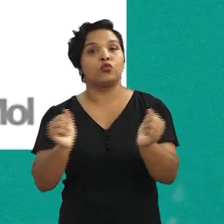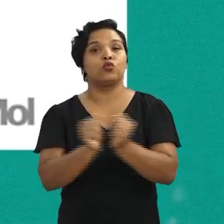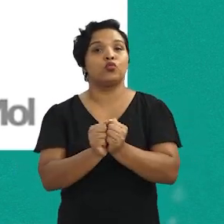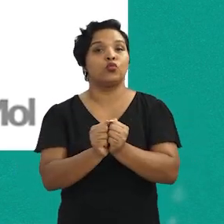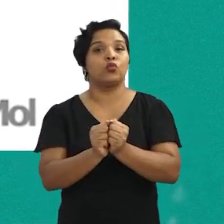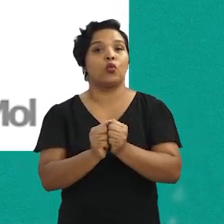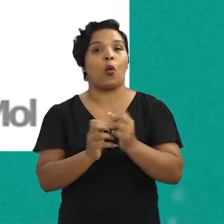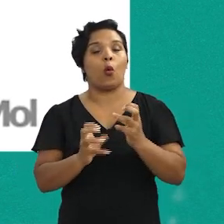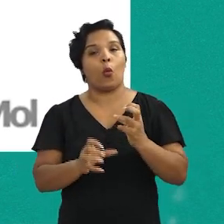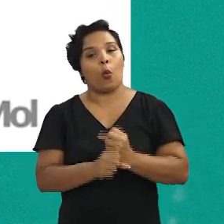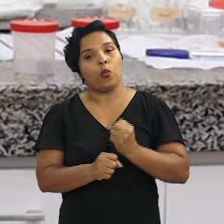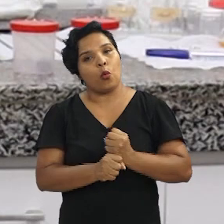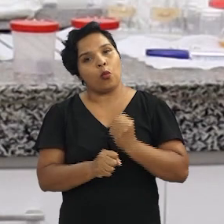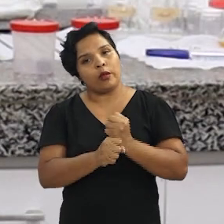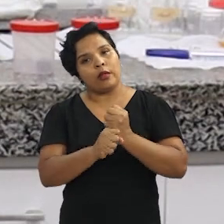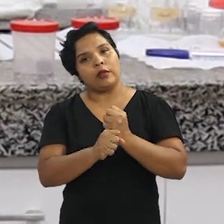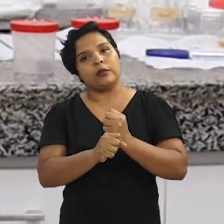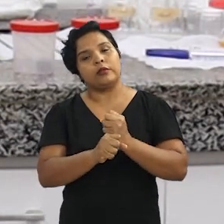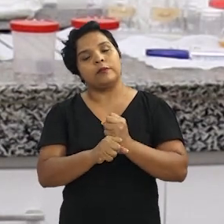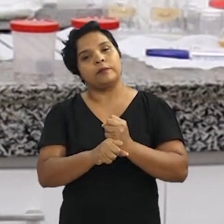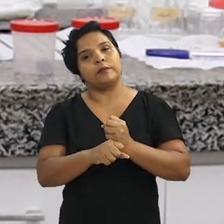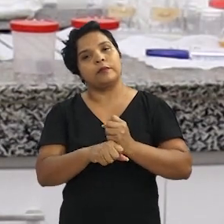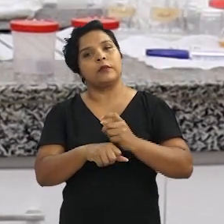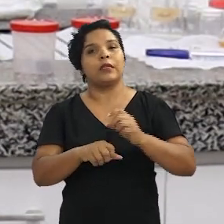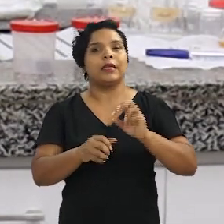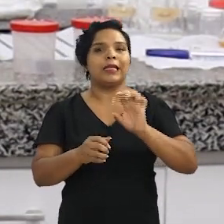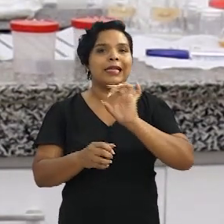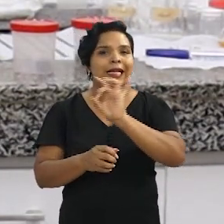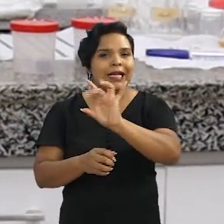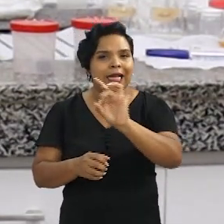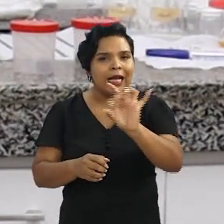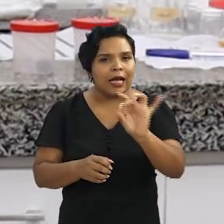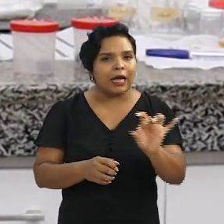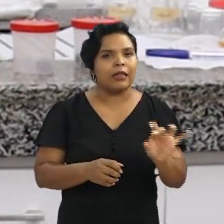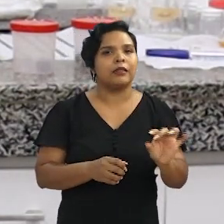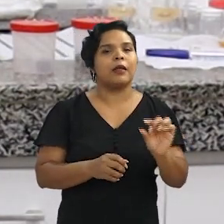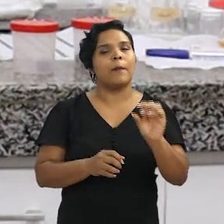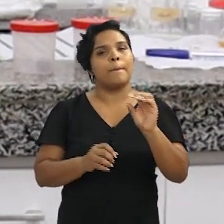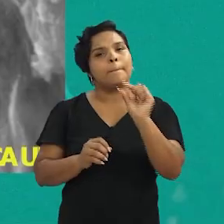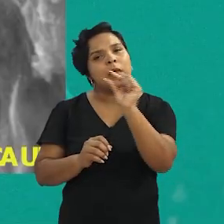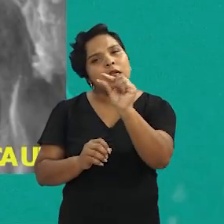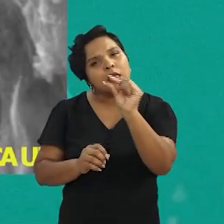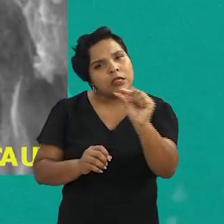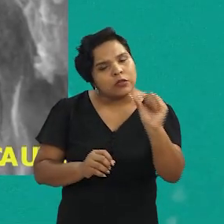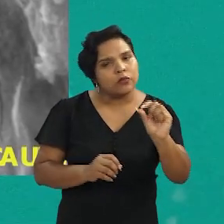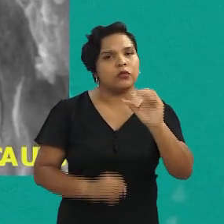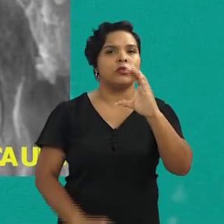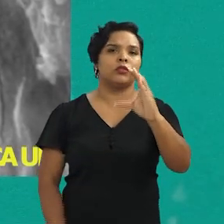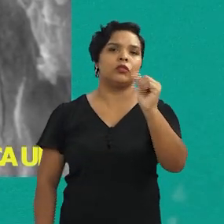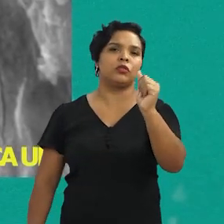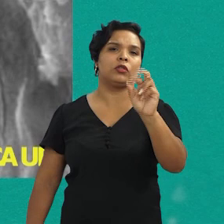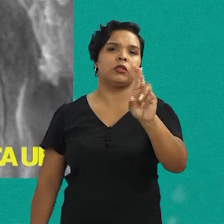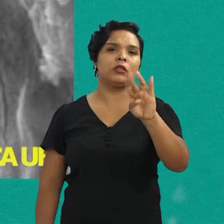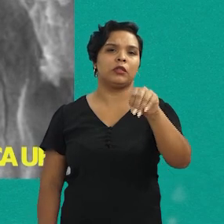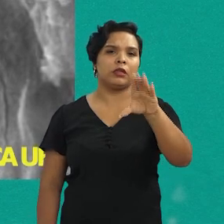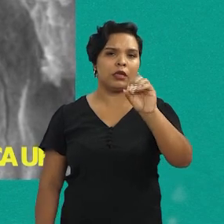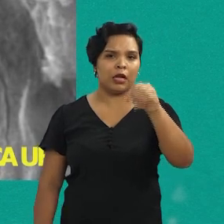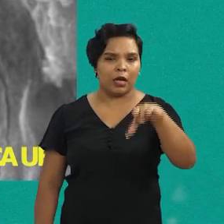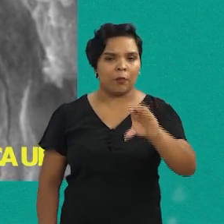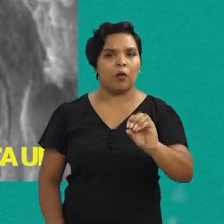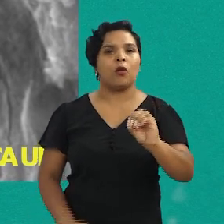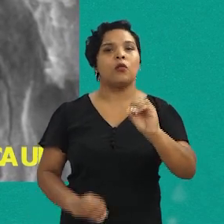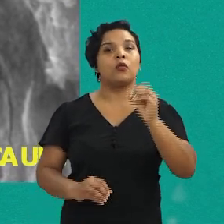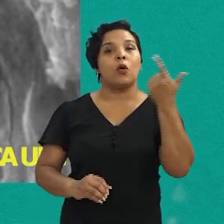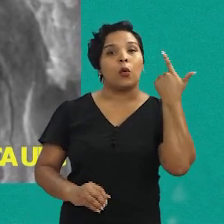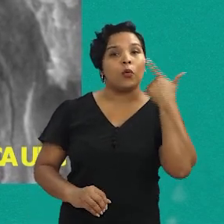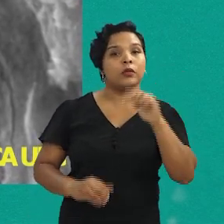junto com o concreto. E cada uma dessas pequenas esferas de carbono, elas conseguem transferir